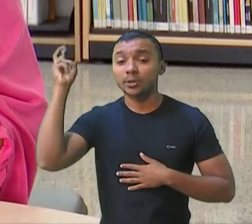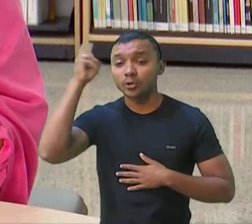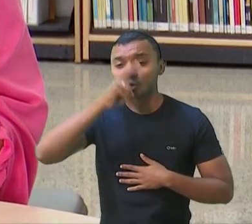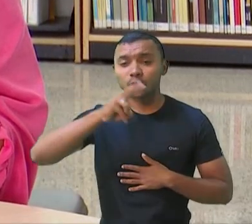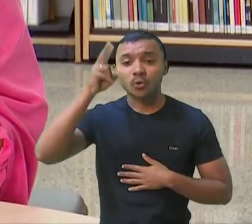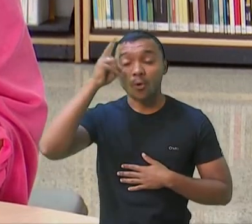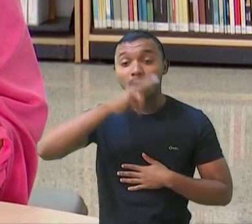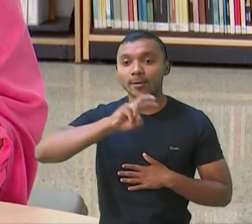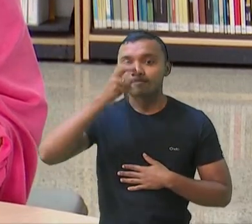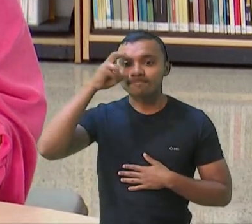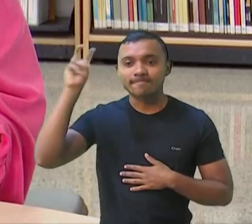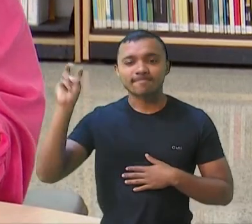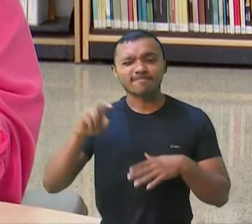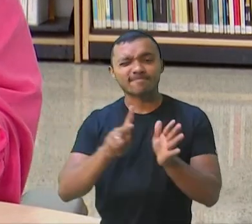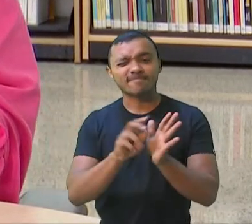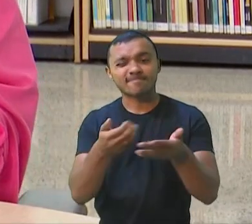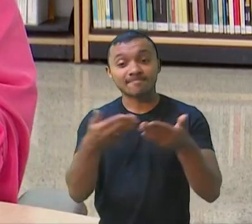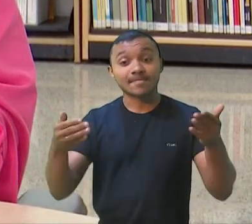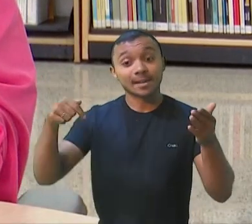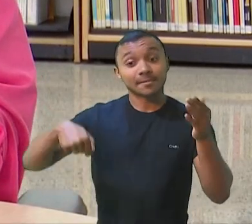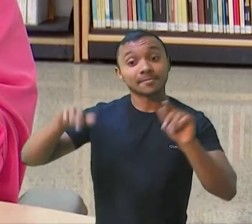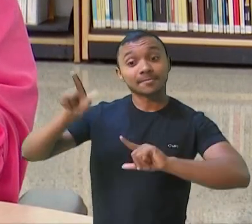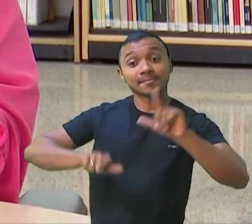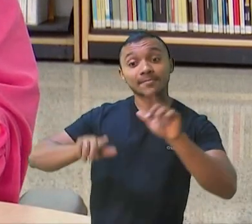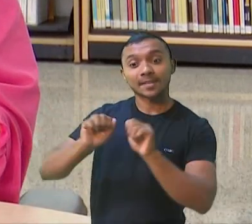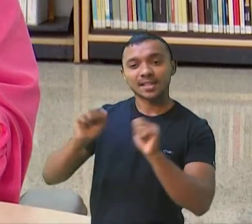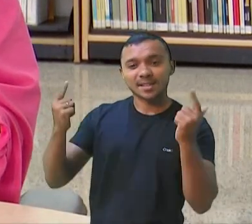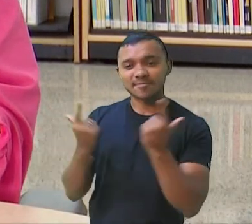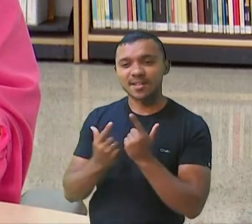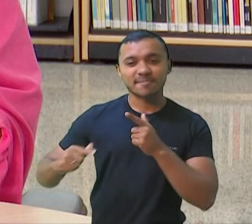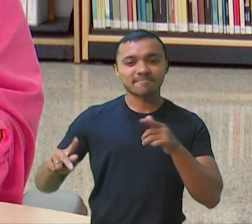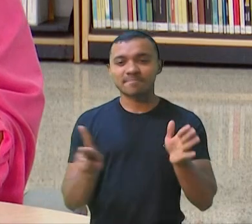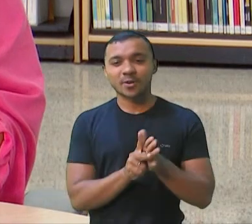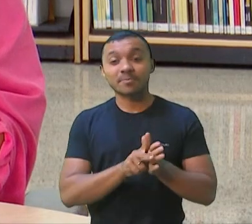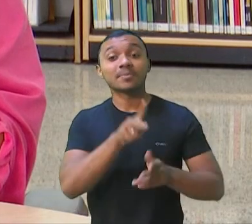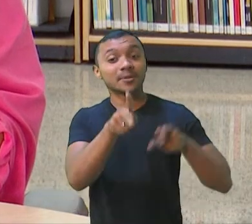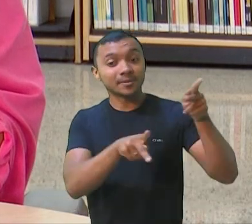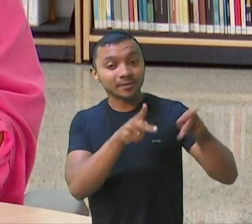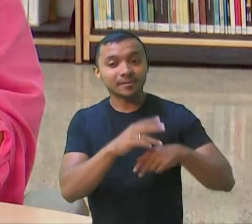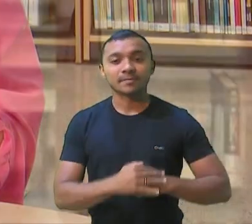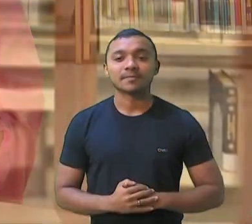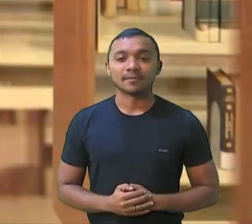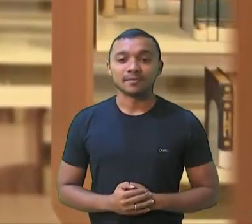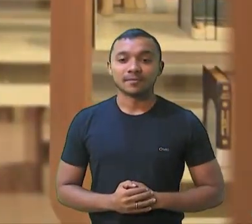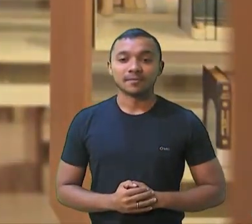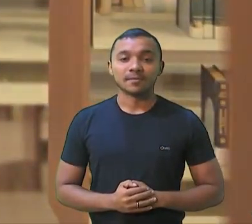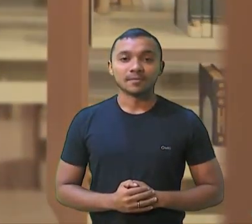história, cultura para você aqui na TV Assembleia, a TV do nosso povo.